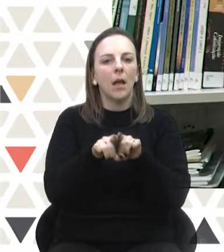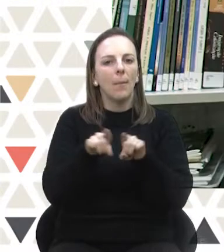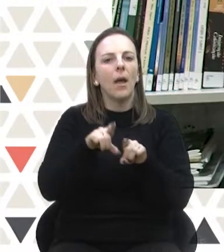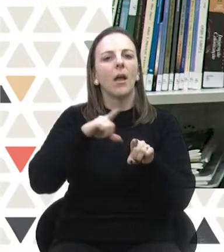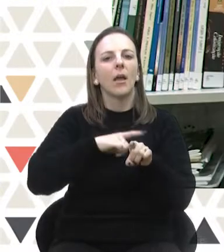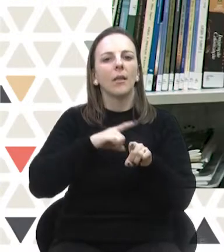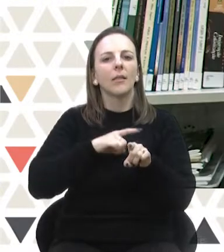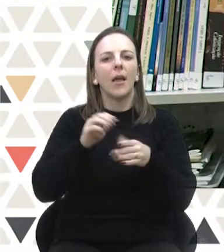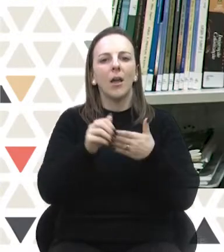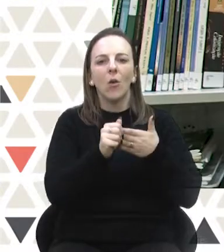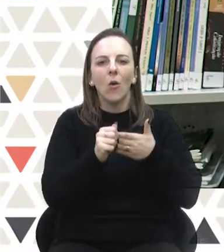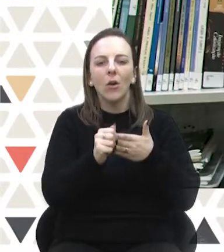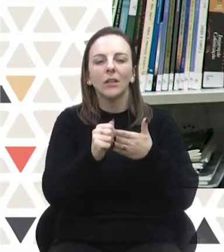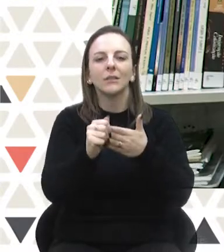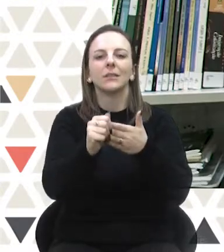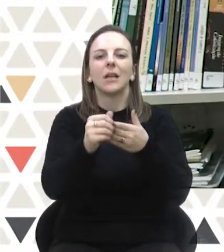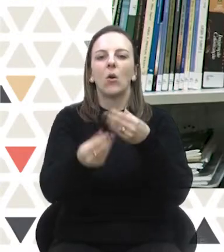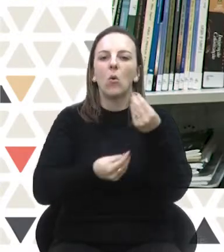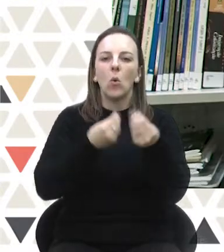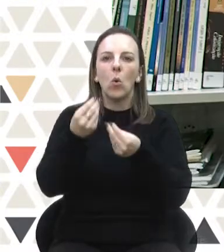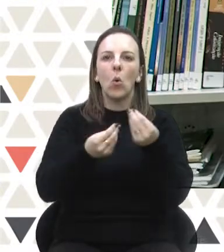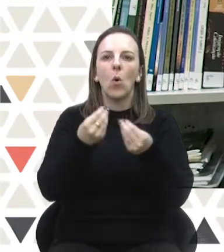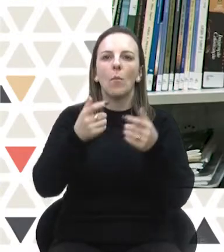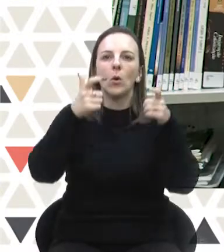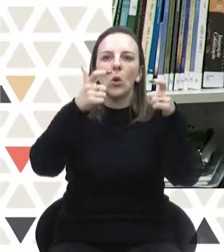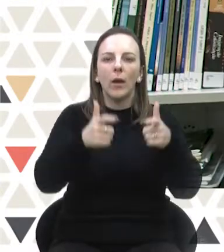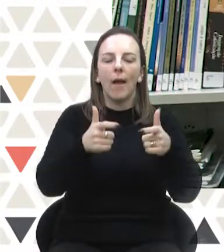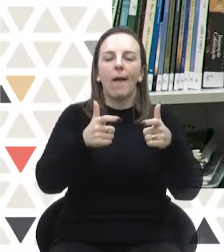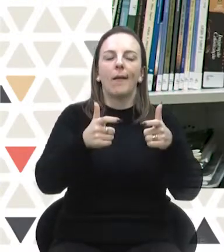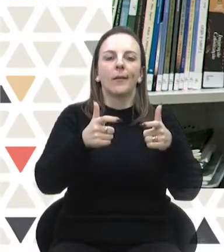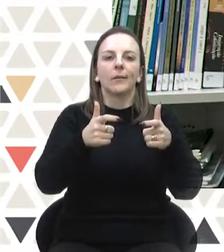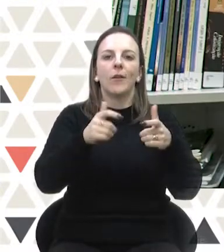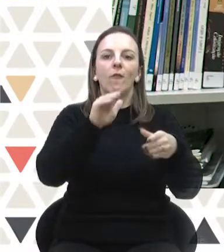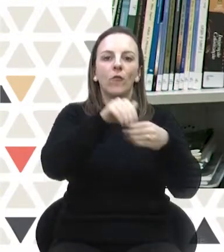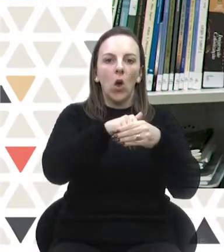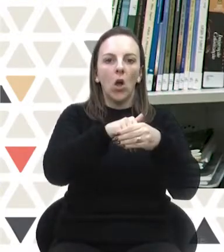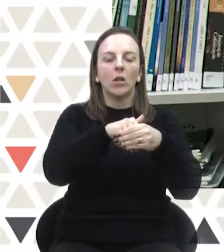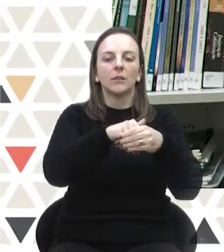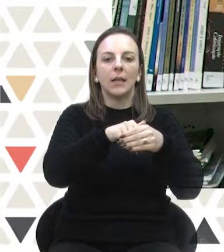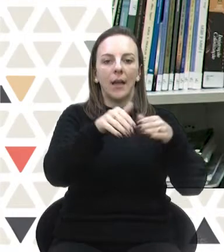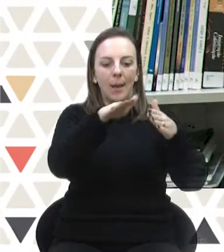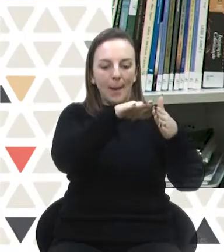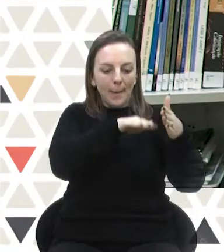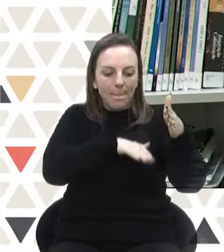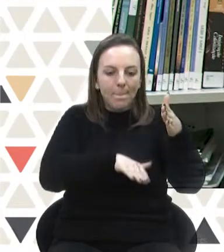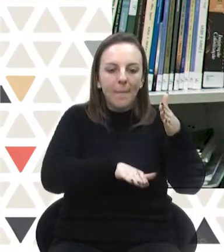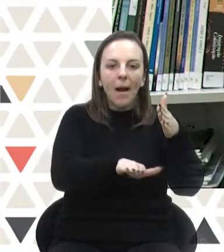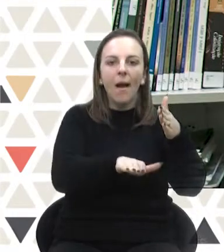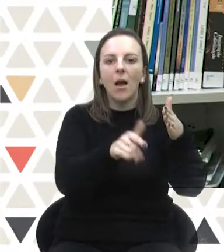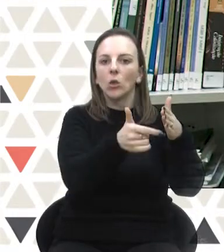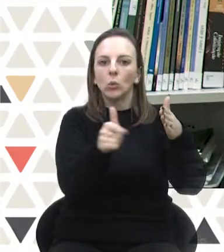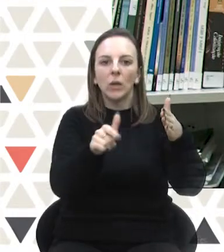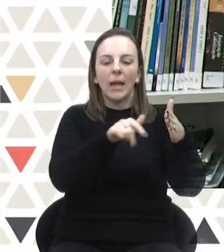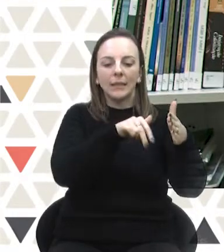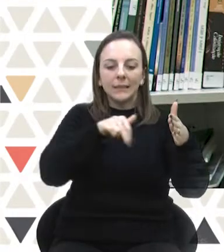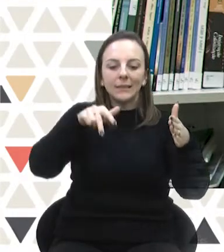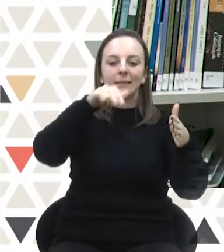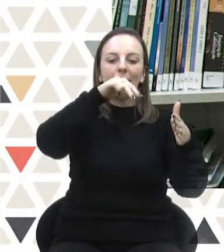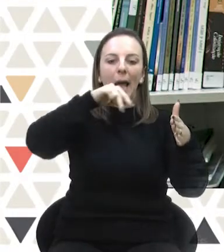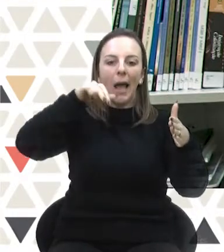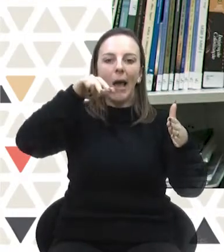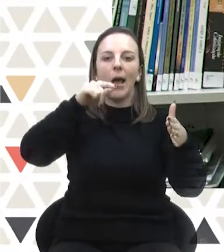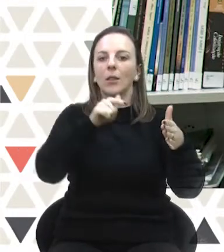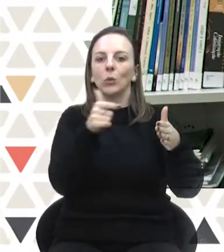votação. Além disso, há toda uma orientação da localização das sessões em térreo, que não tenha escada, que não